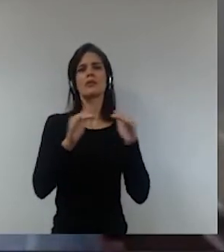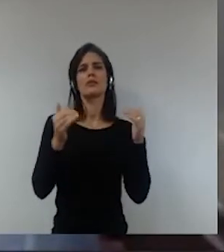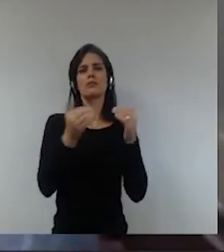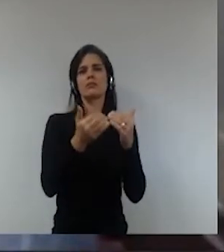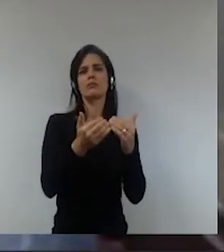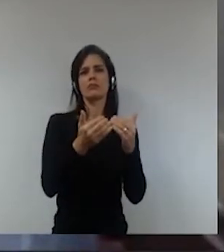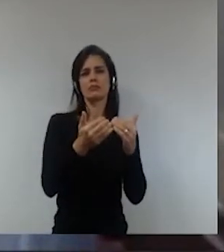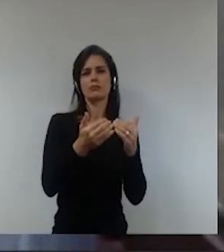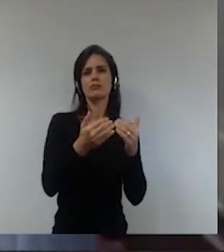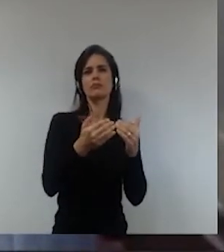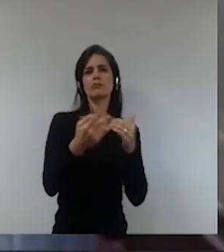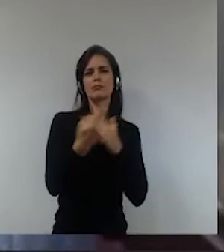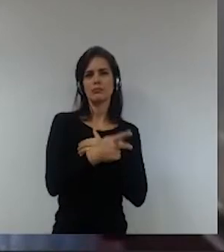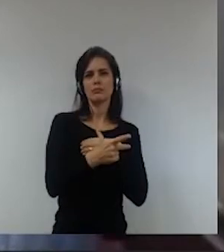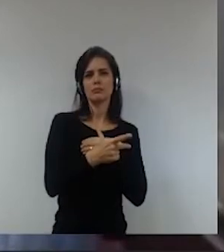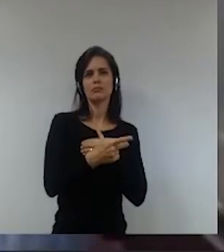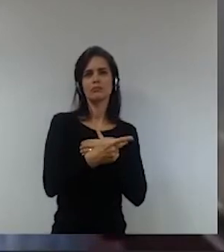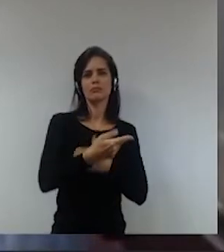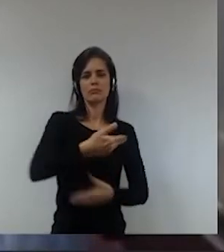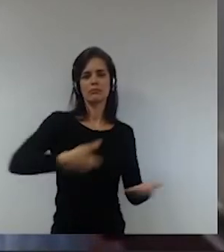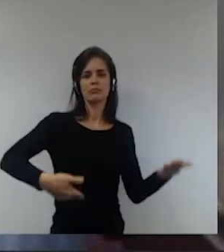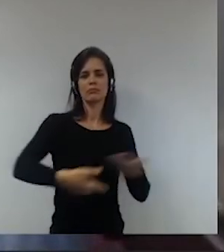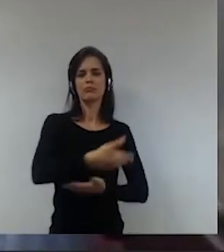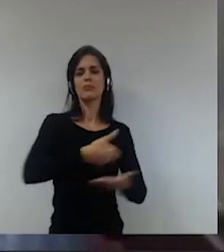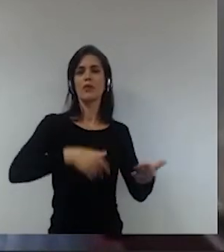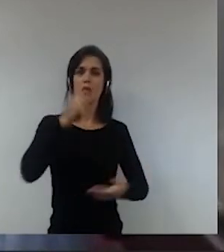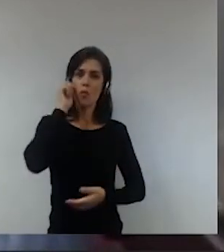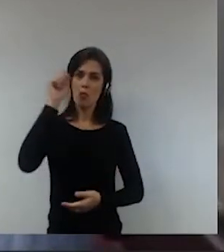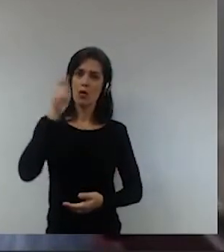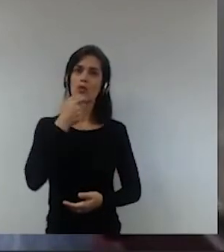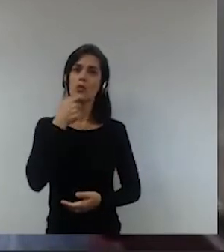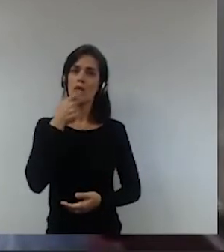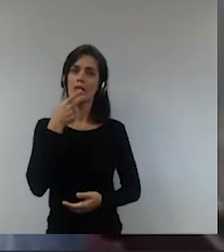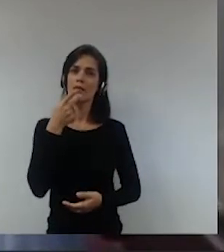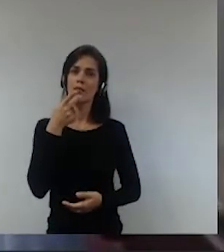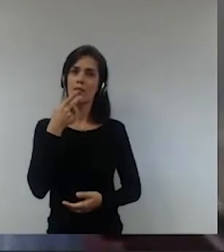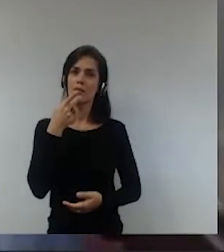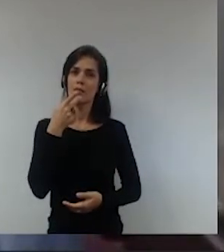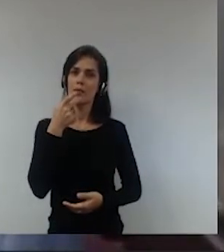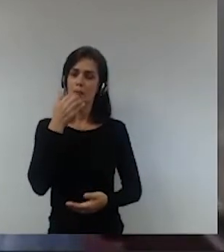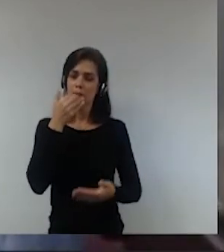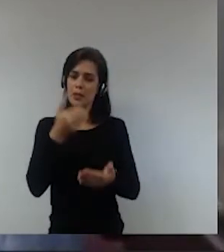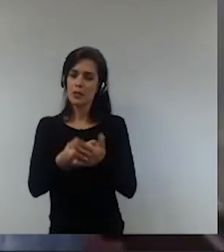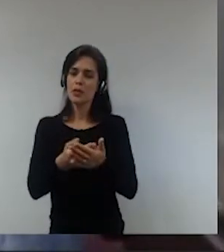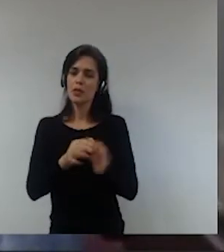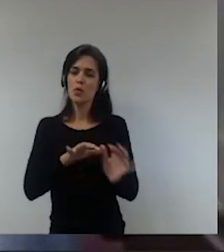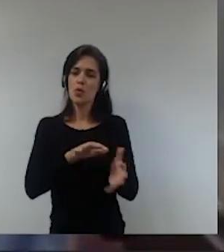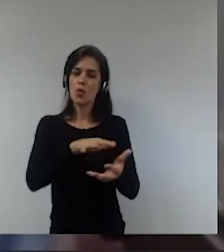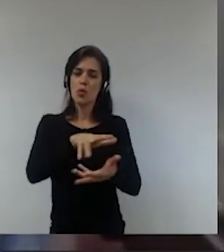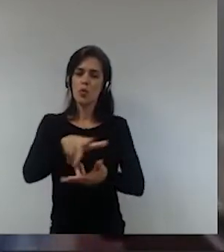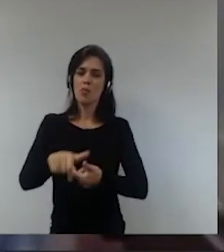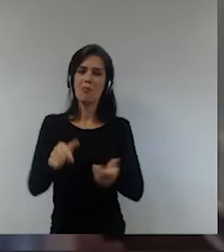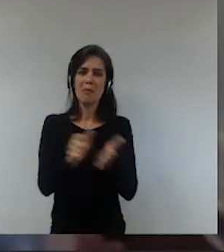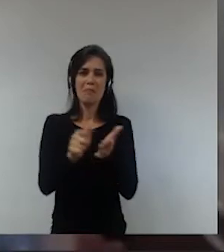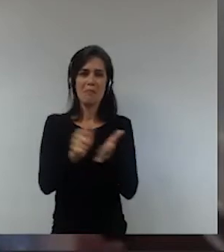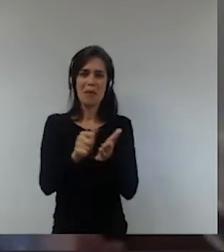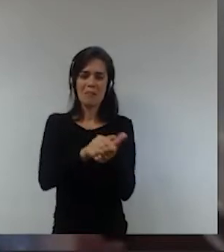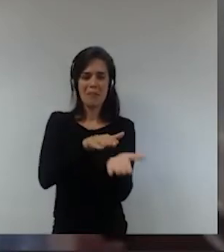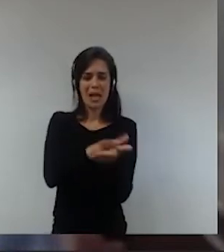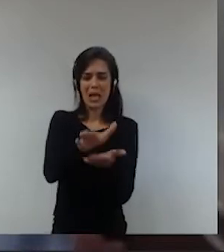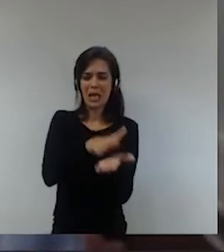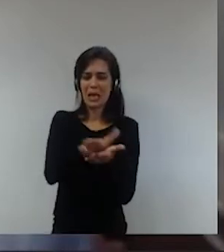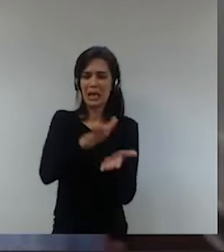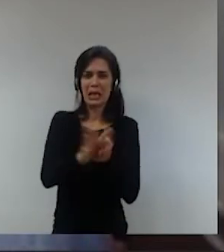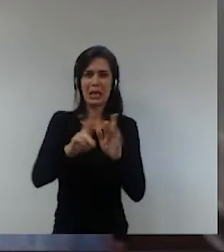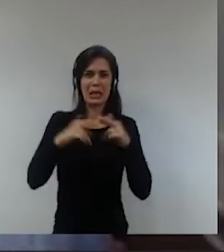que serve. E disse, então, Susskind, que, em breve, um mundo baseado em papéis impressos